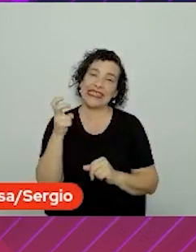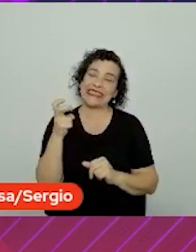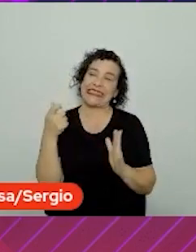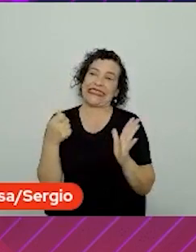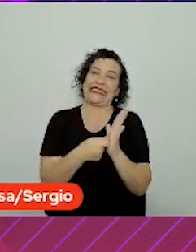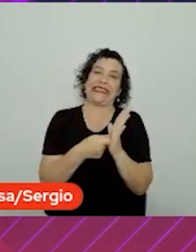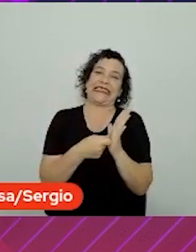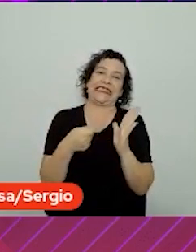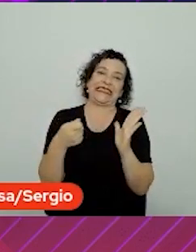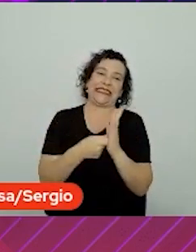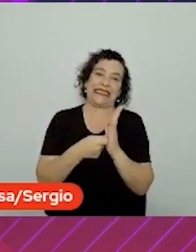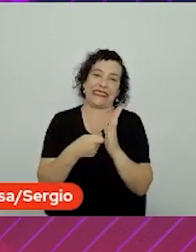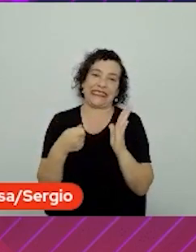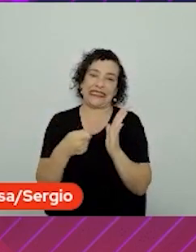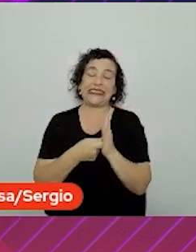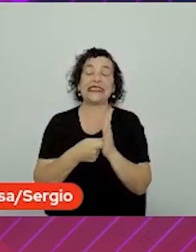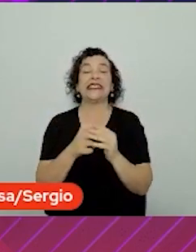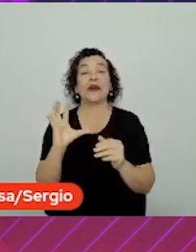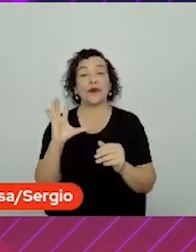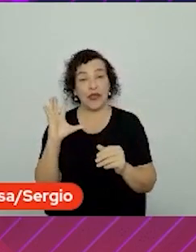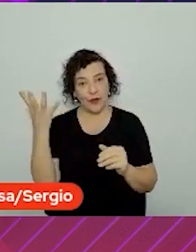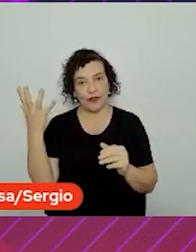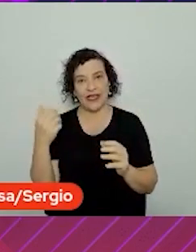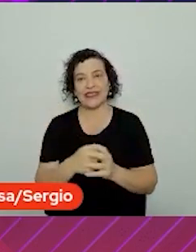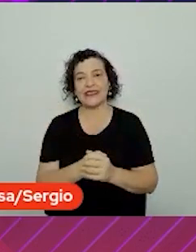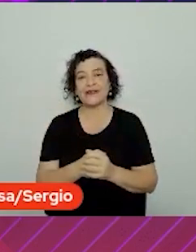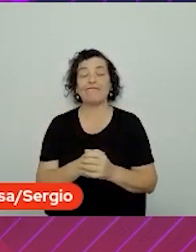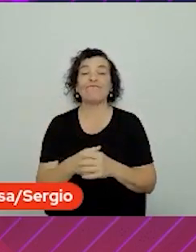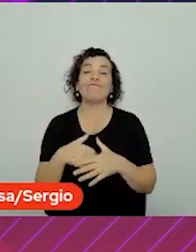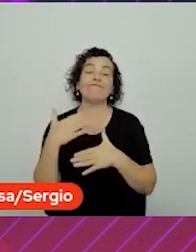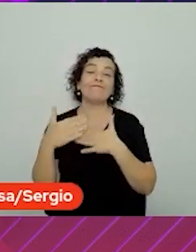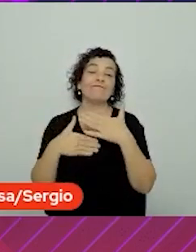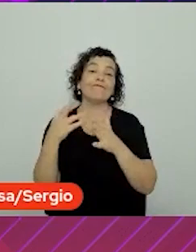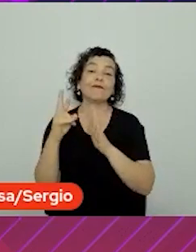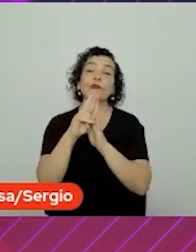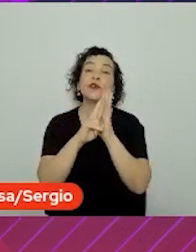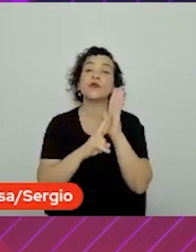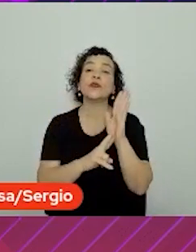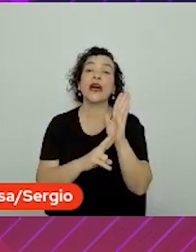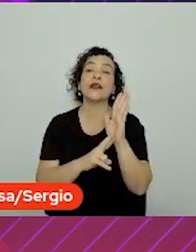e é basicamente isso que acaba acontecendo. E o resultado disso